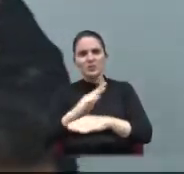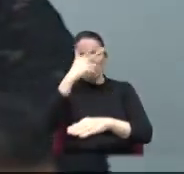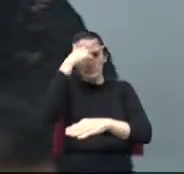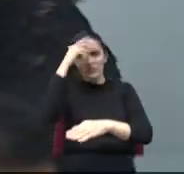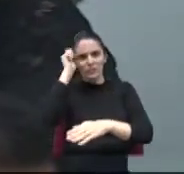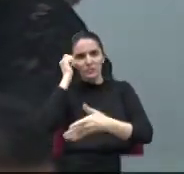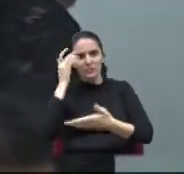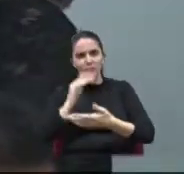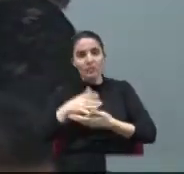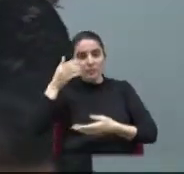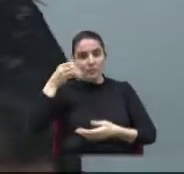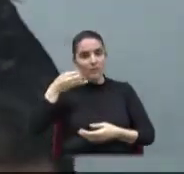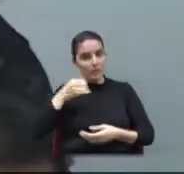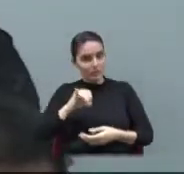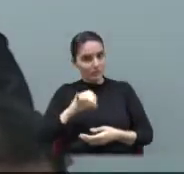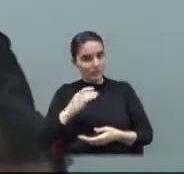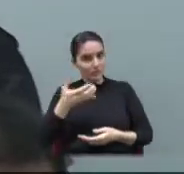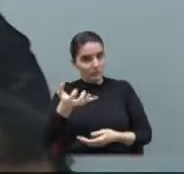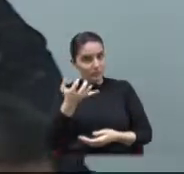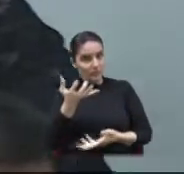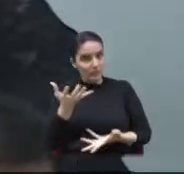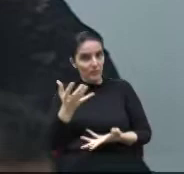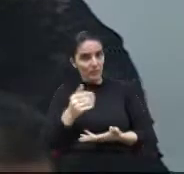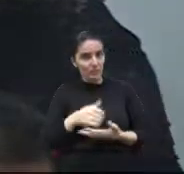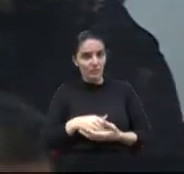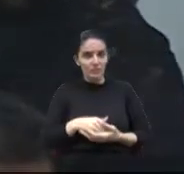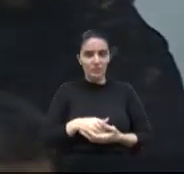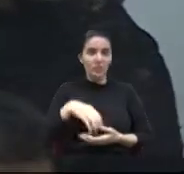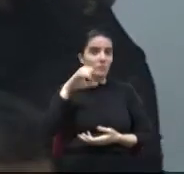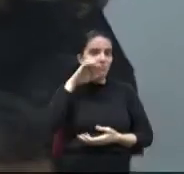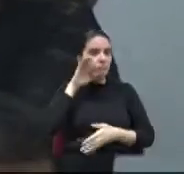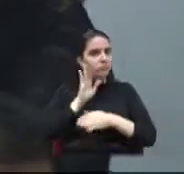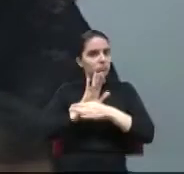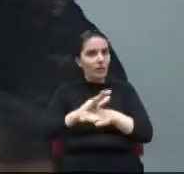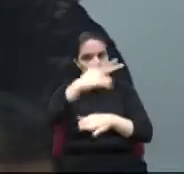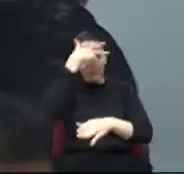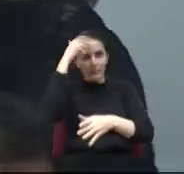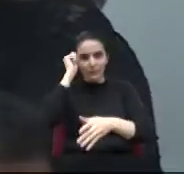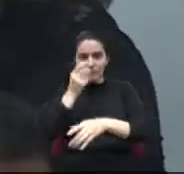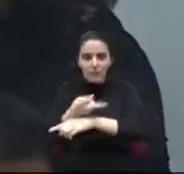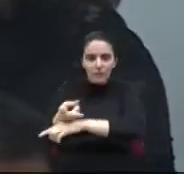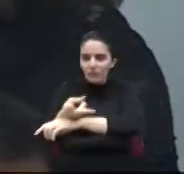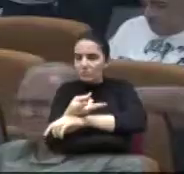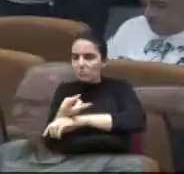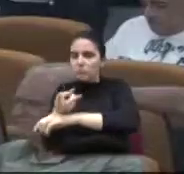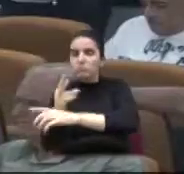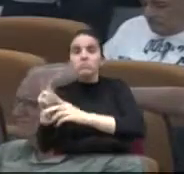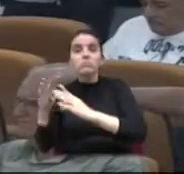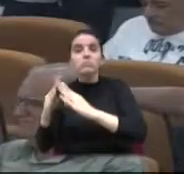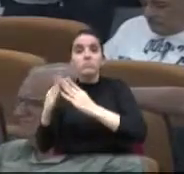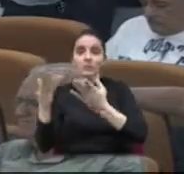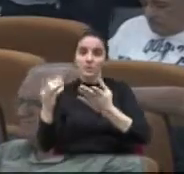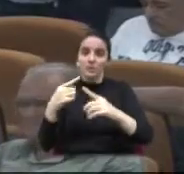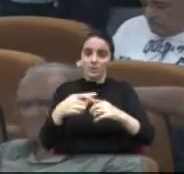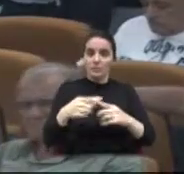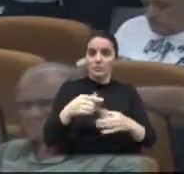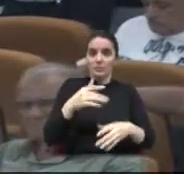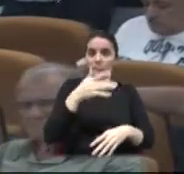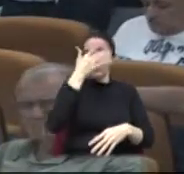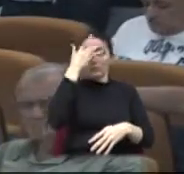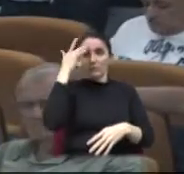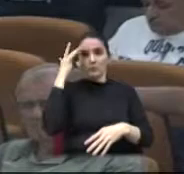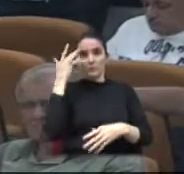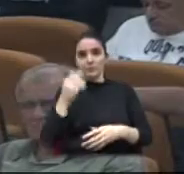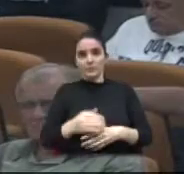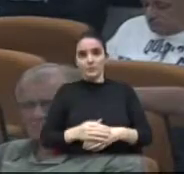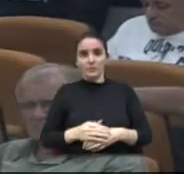atrás procurar essa casa, ajudar. Acho que elas também ajudam, eu acho. Vamos procurar essa casa, se não tem gente competente para fazer isso. E gente